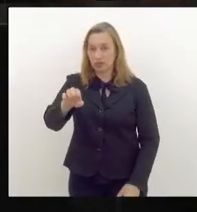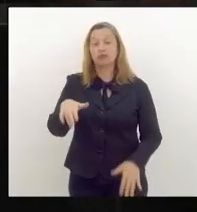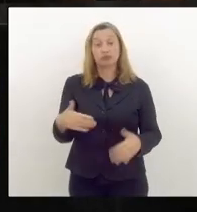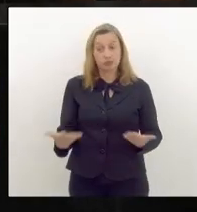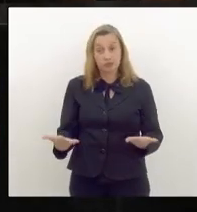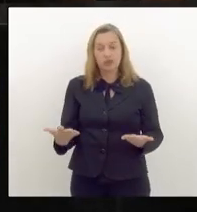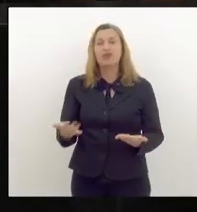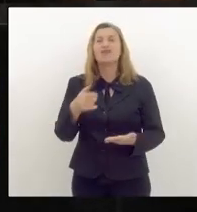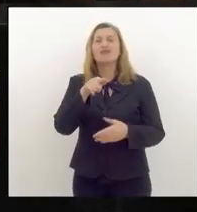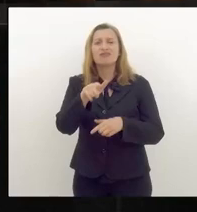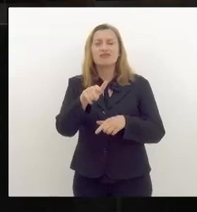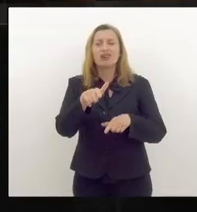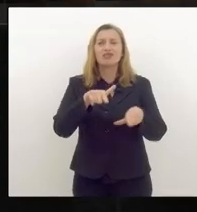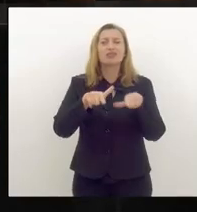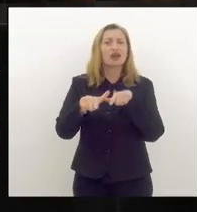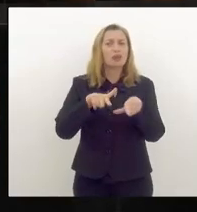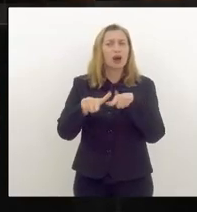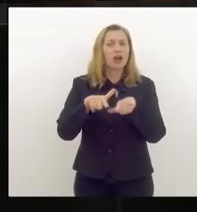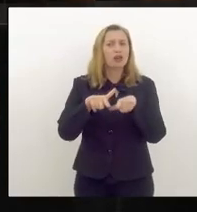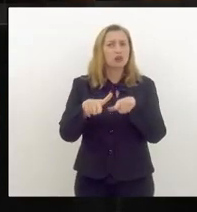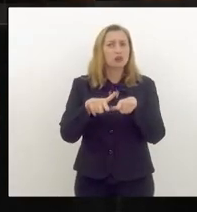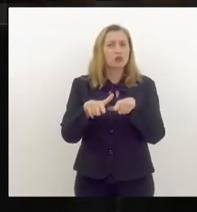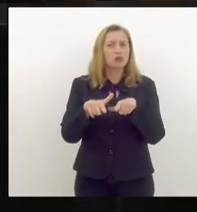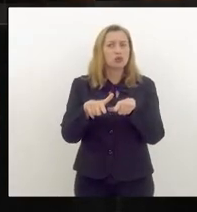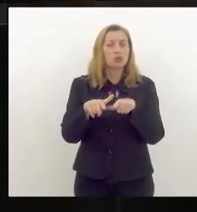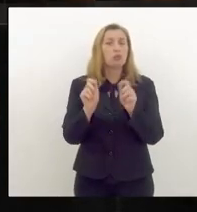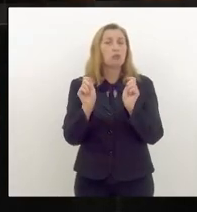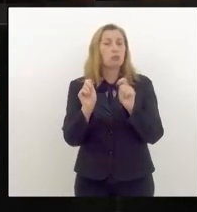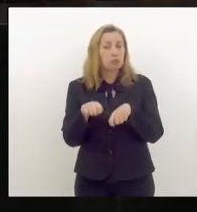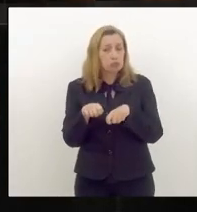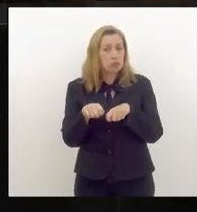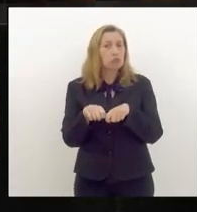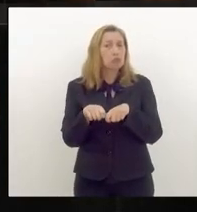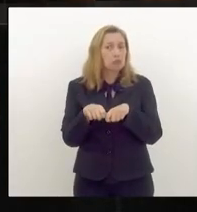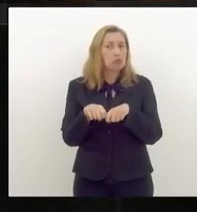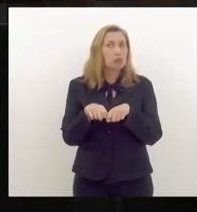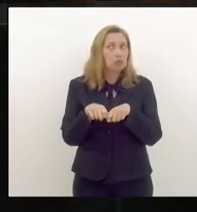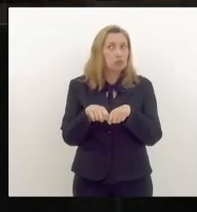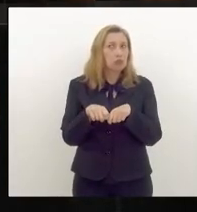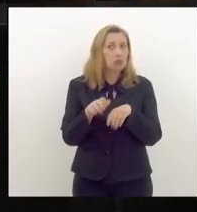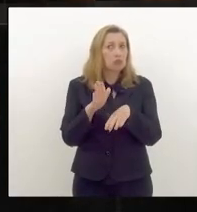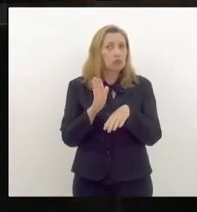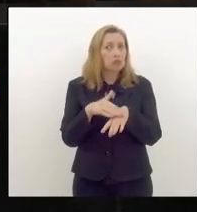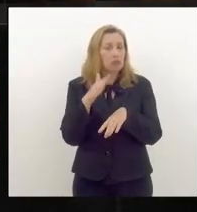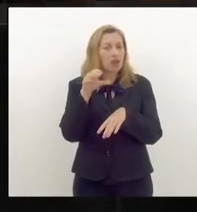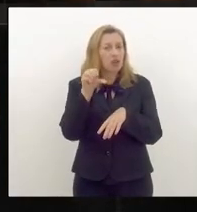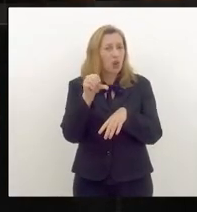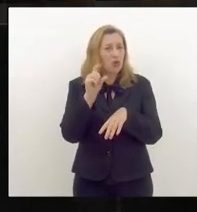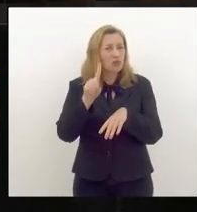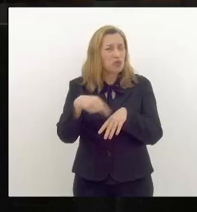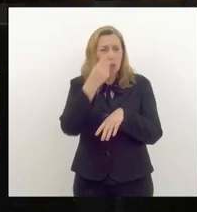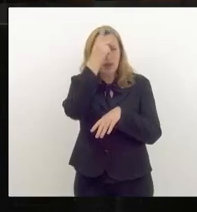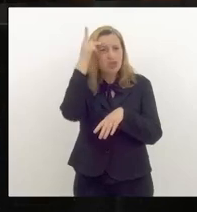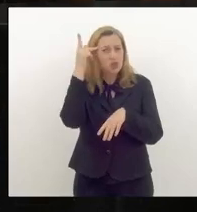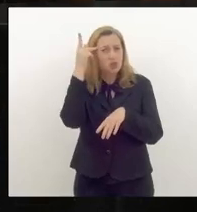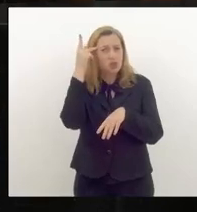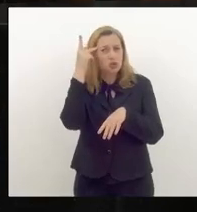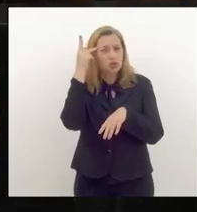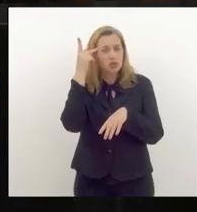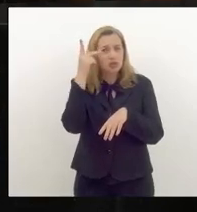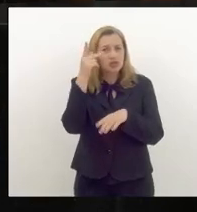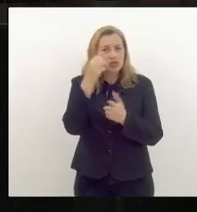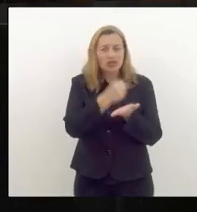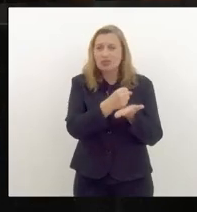neste trabalho Possivelmente teria mais de 9 mil pessoas